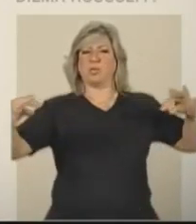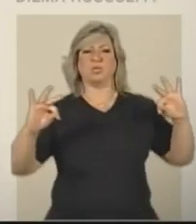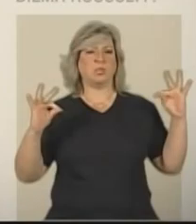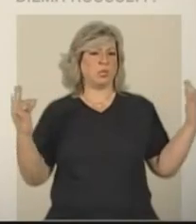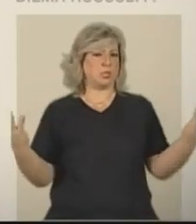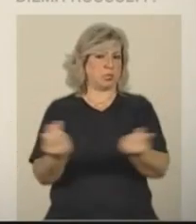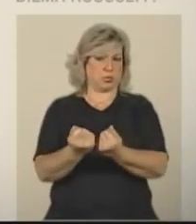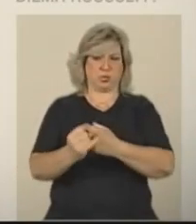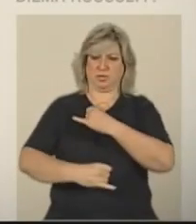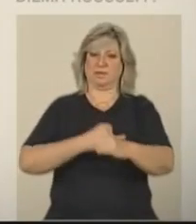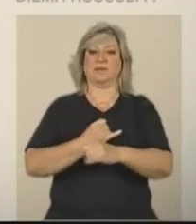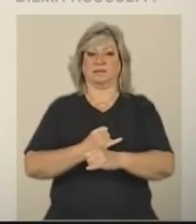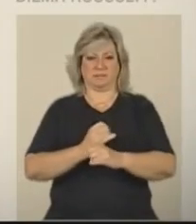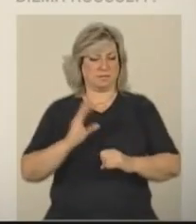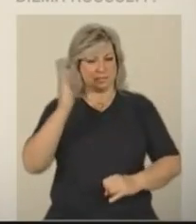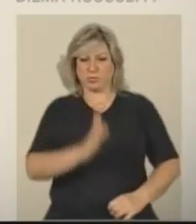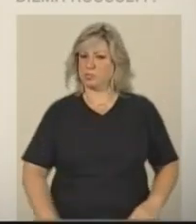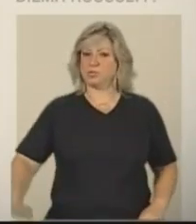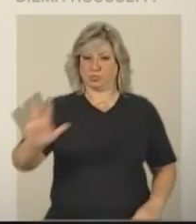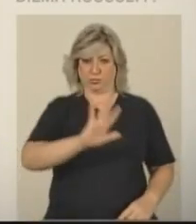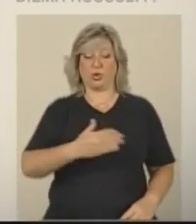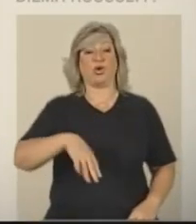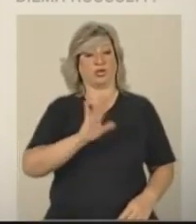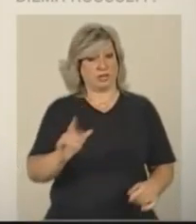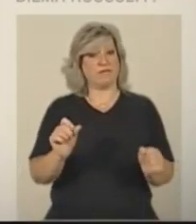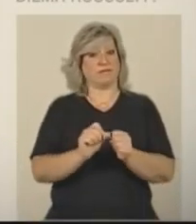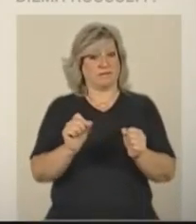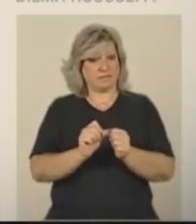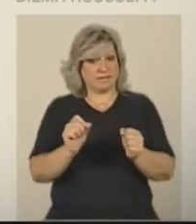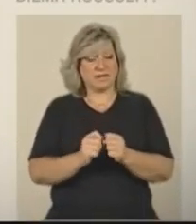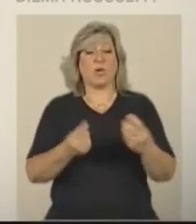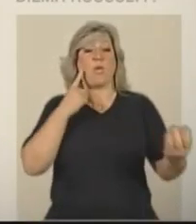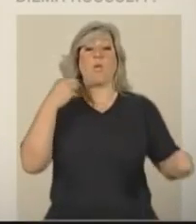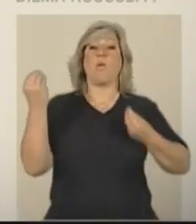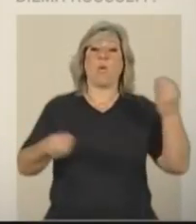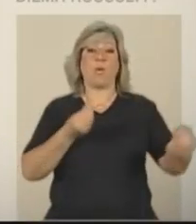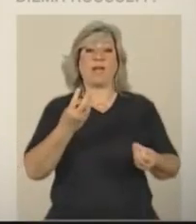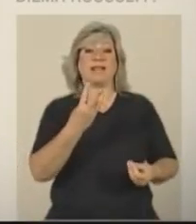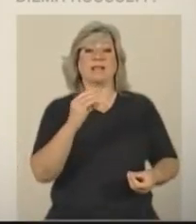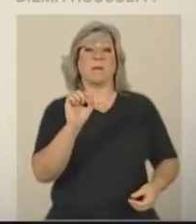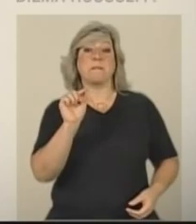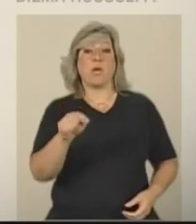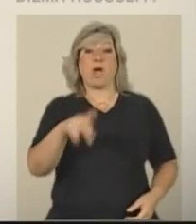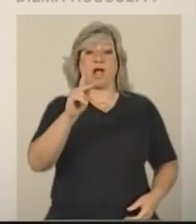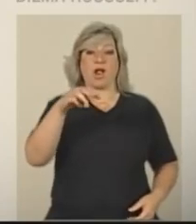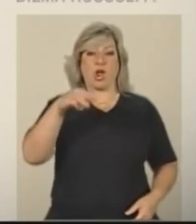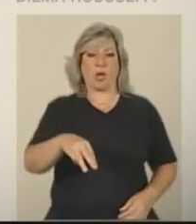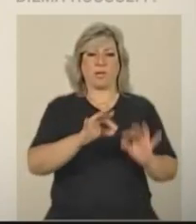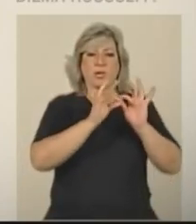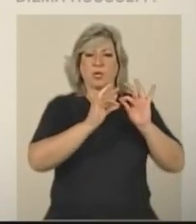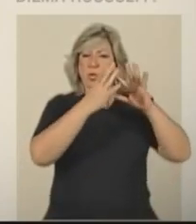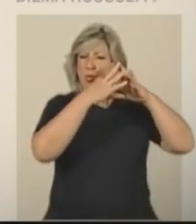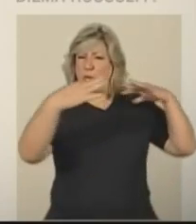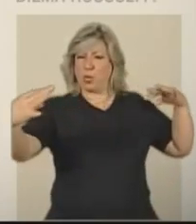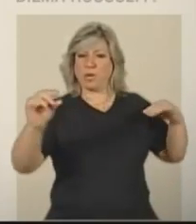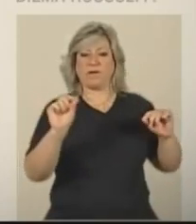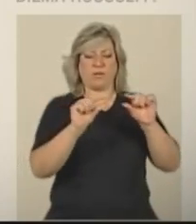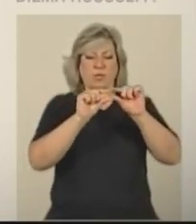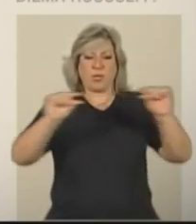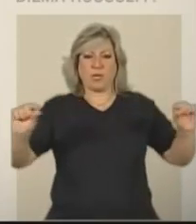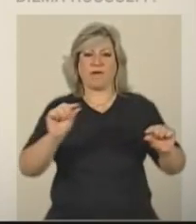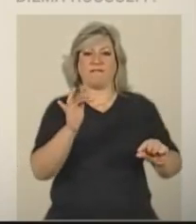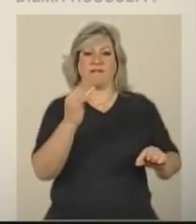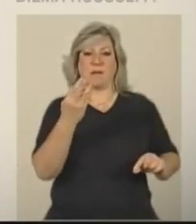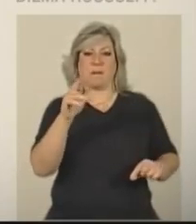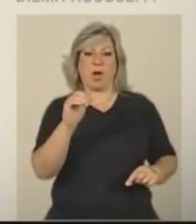país. Já estamos construindo as condições para que os 30 mil quilômetros de rede de fibra ótica